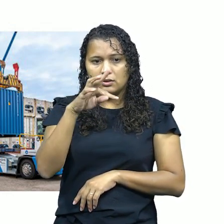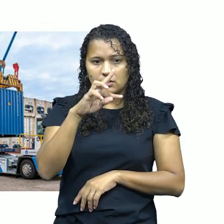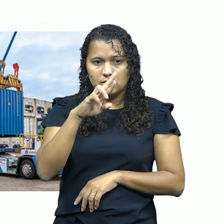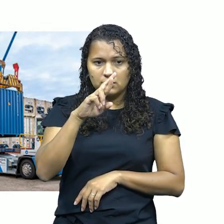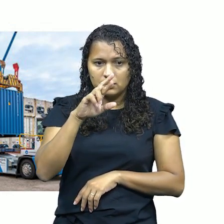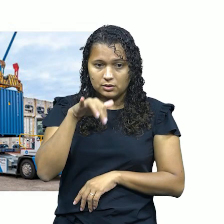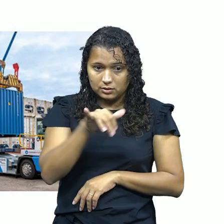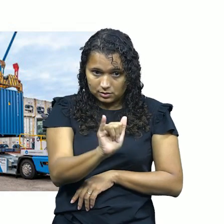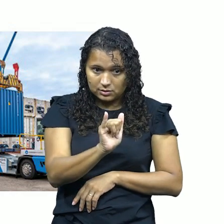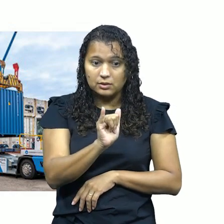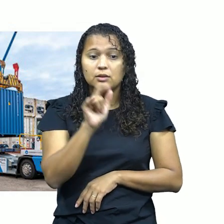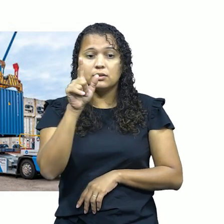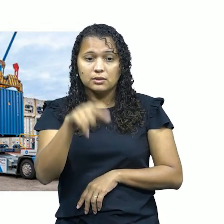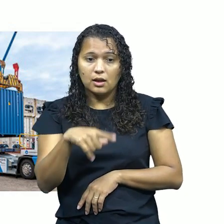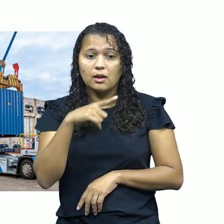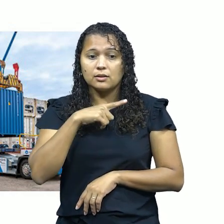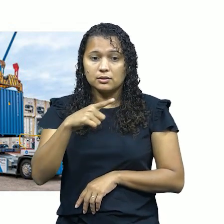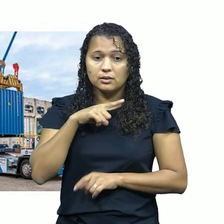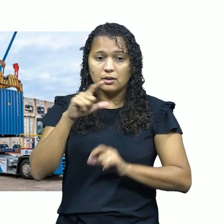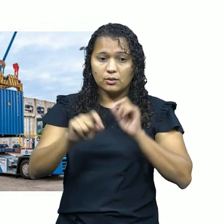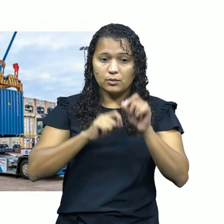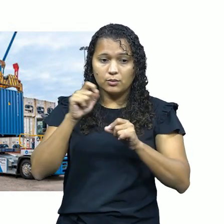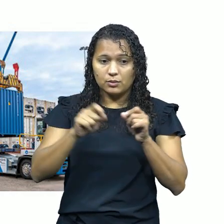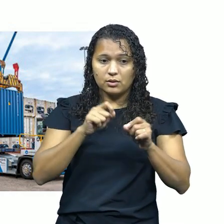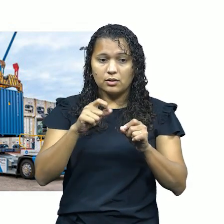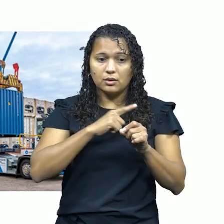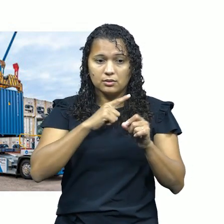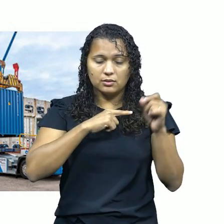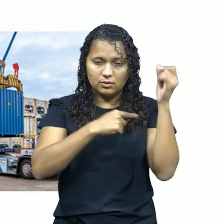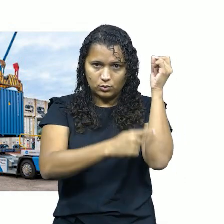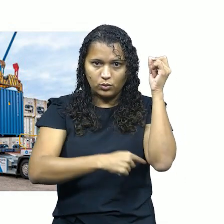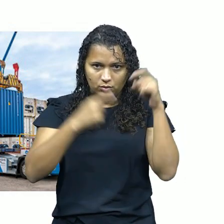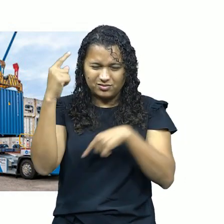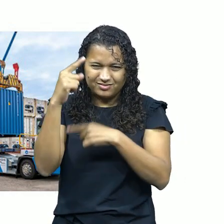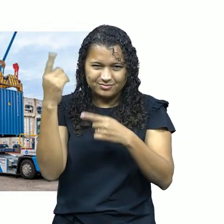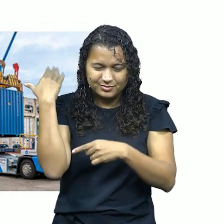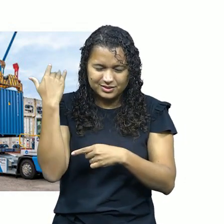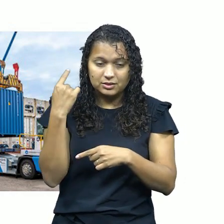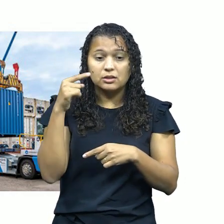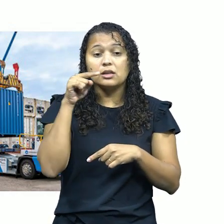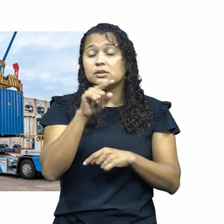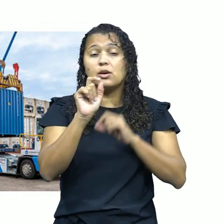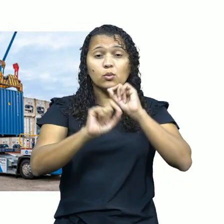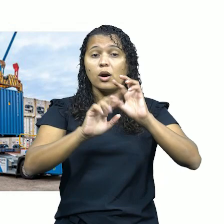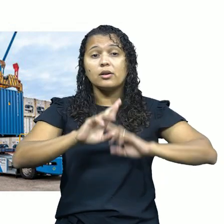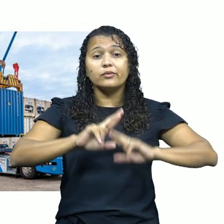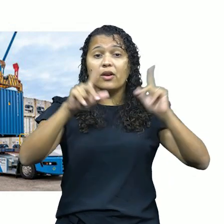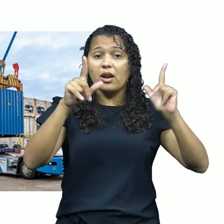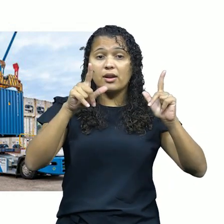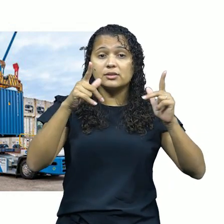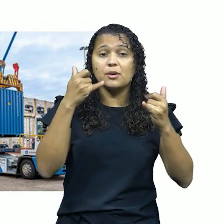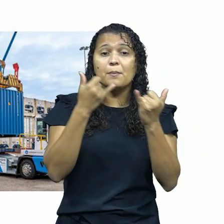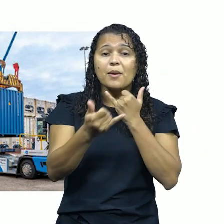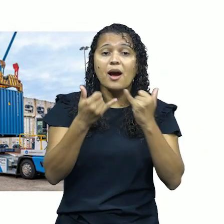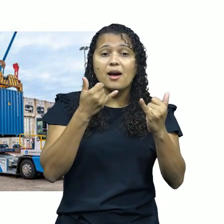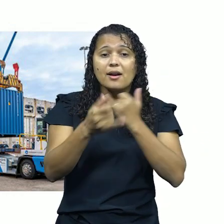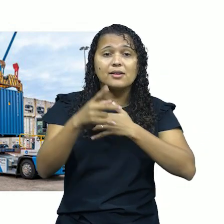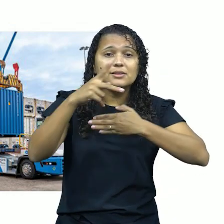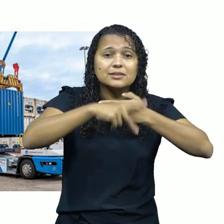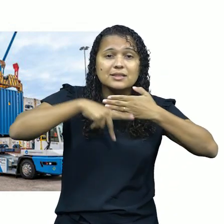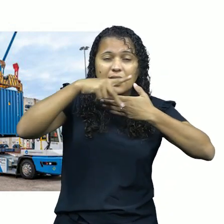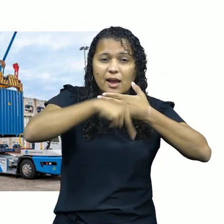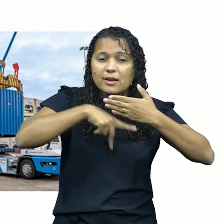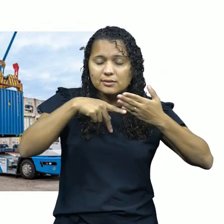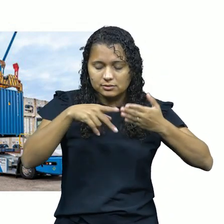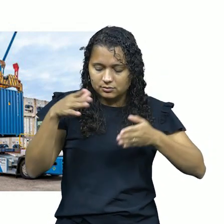Esse aqui, diferente do outro, que é por pneus, né? Por rodas, esse aqui ele é preso a um